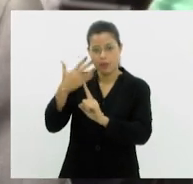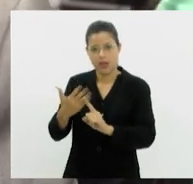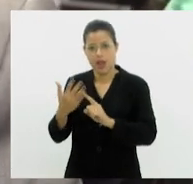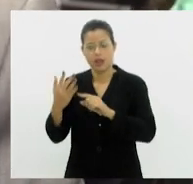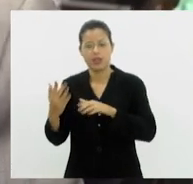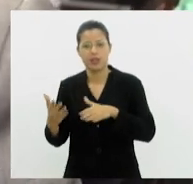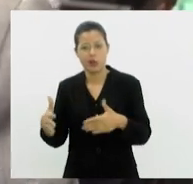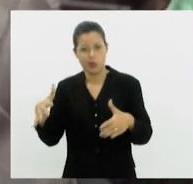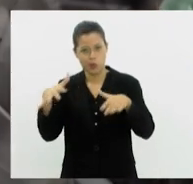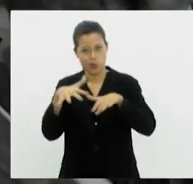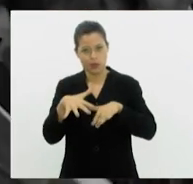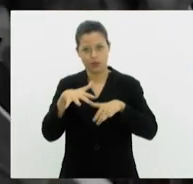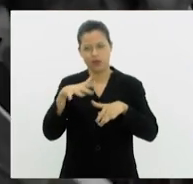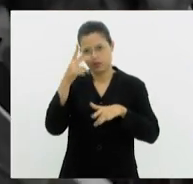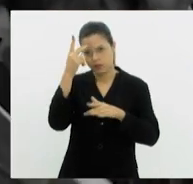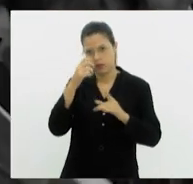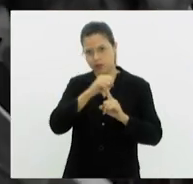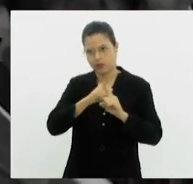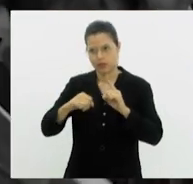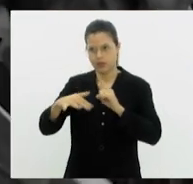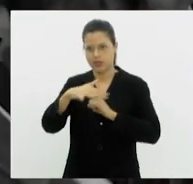dessas pessoas na sociedade.